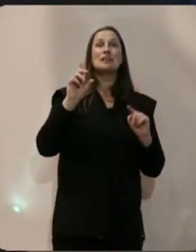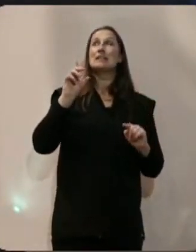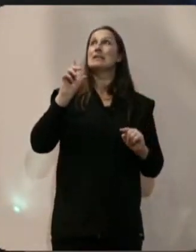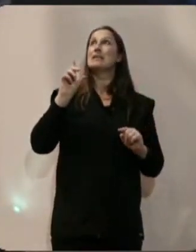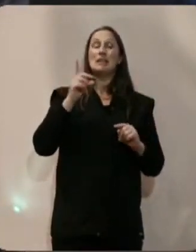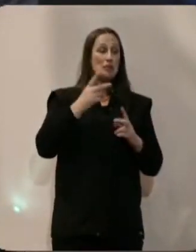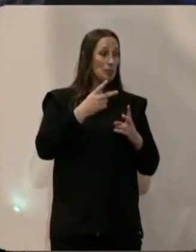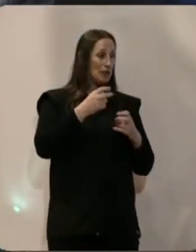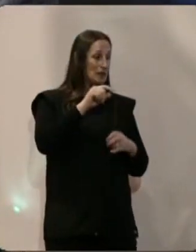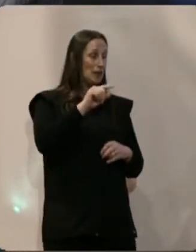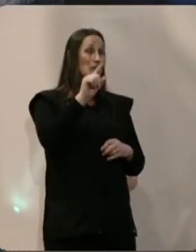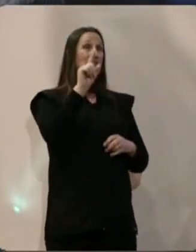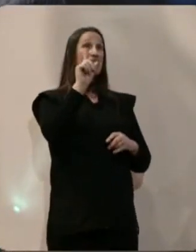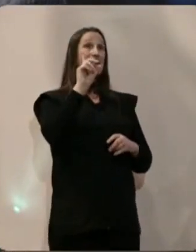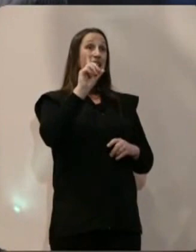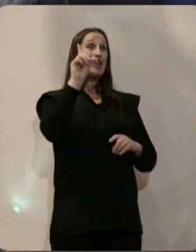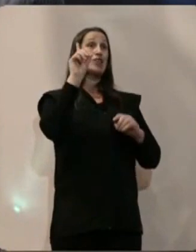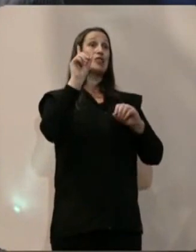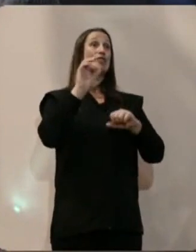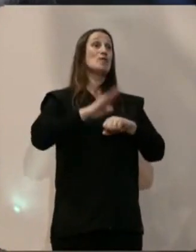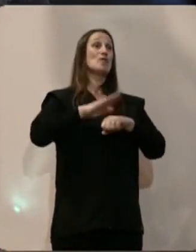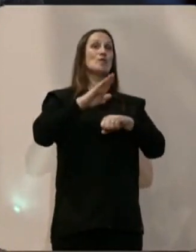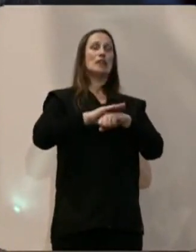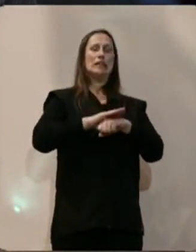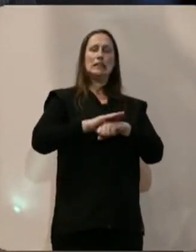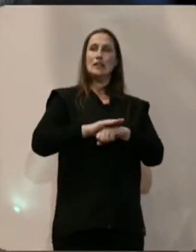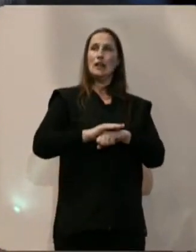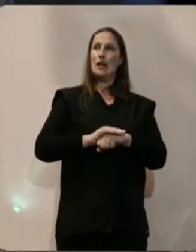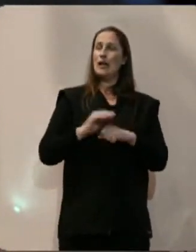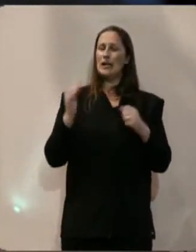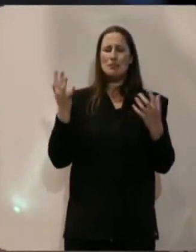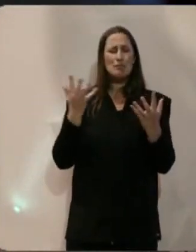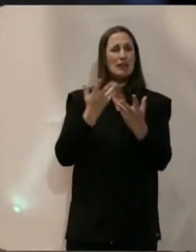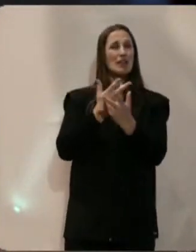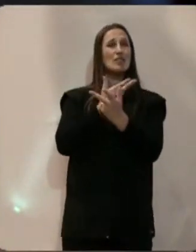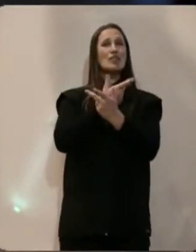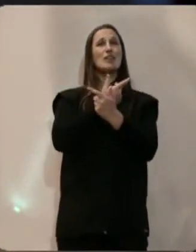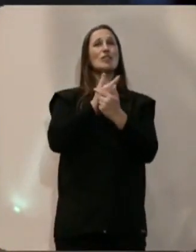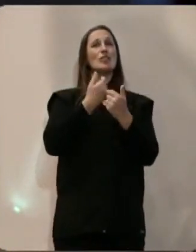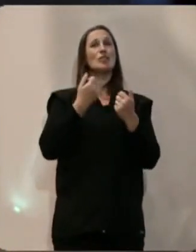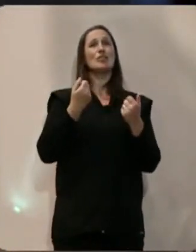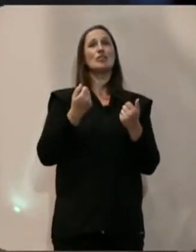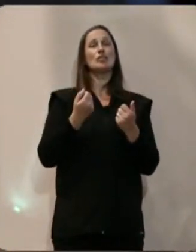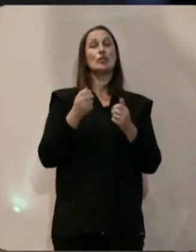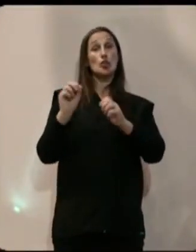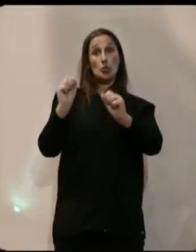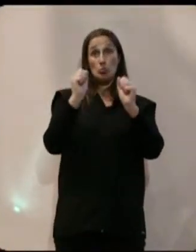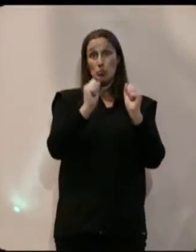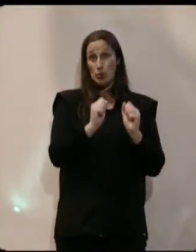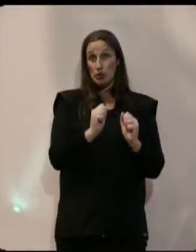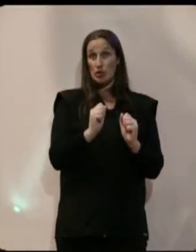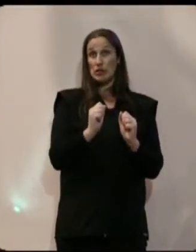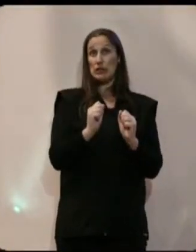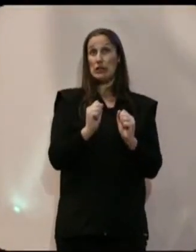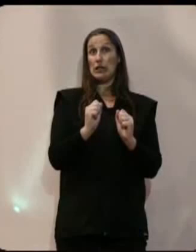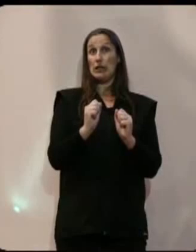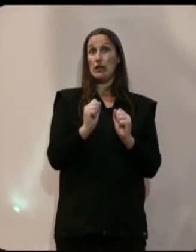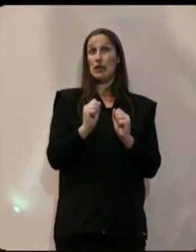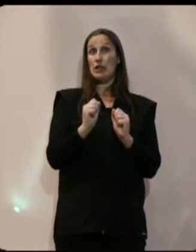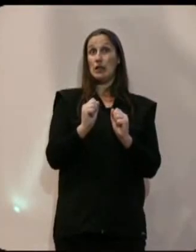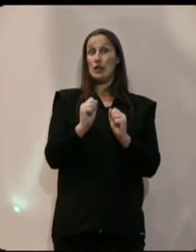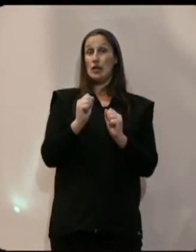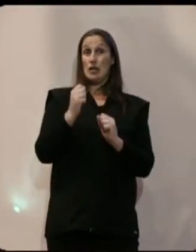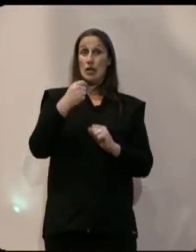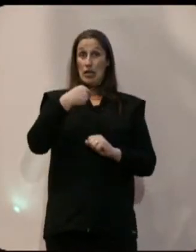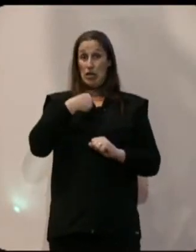diz: opa, que coisa tremenda! E sabe, o poder não está em quem ora, o poder está em